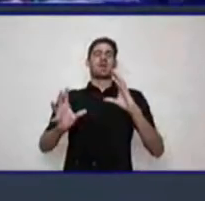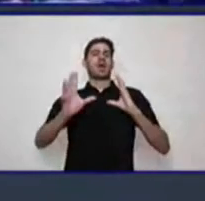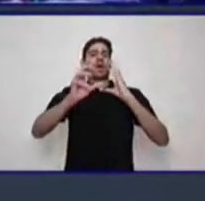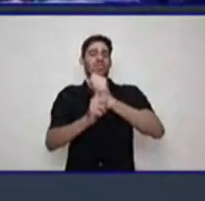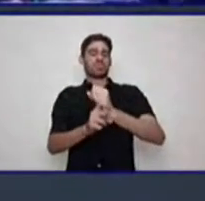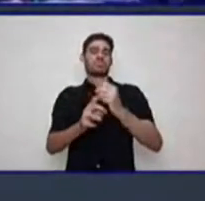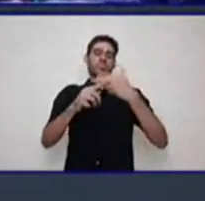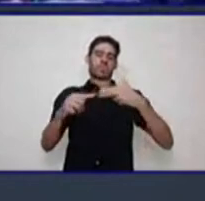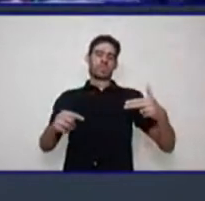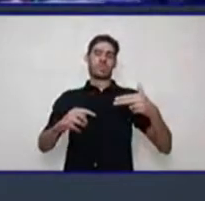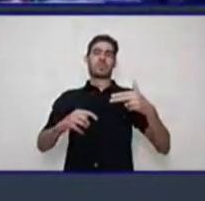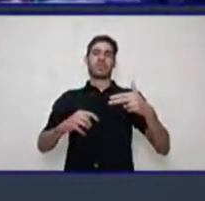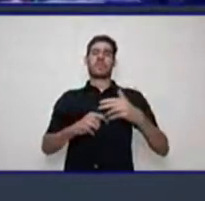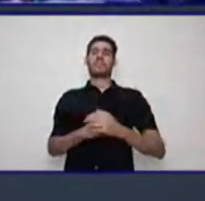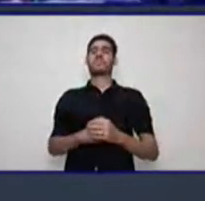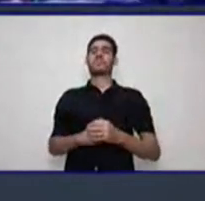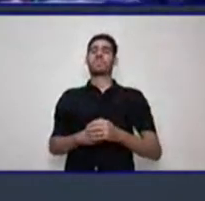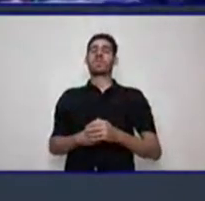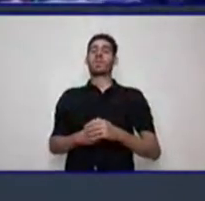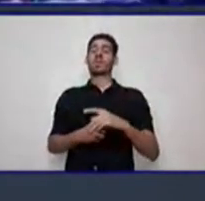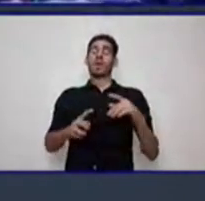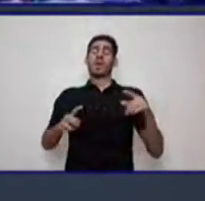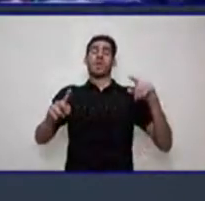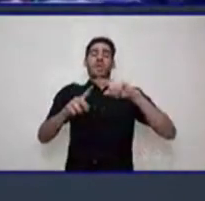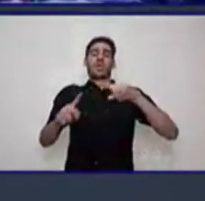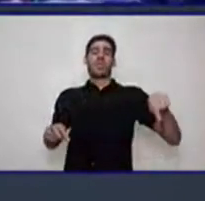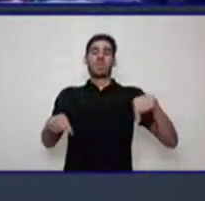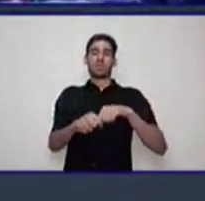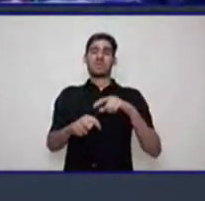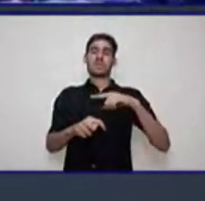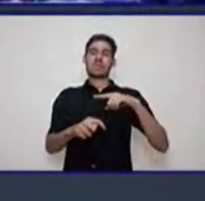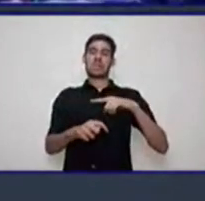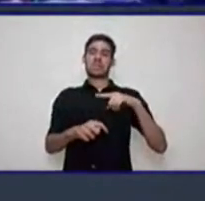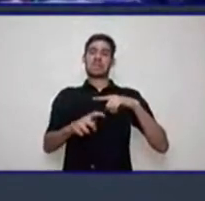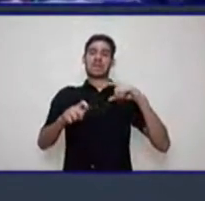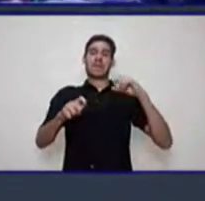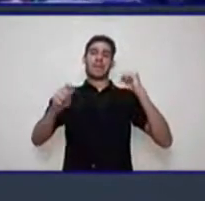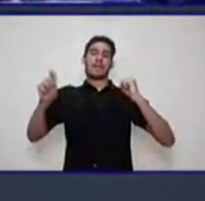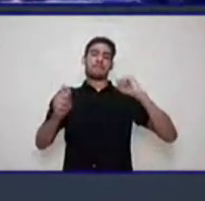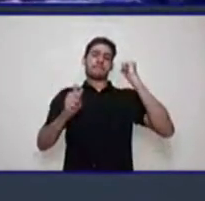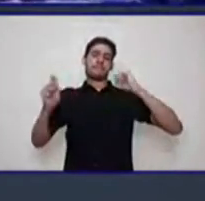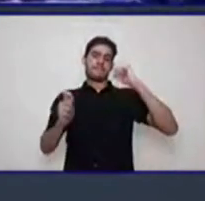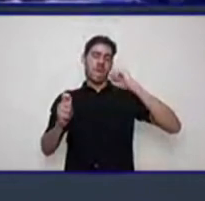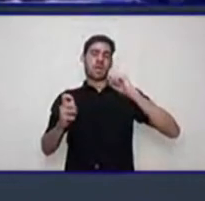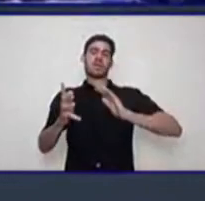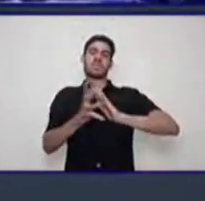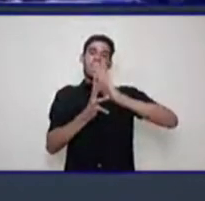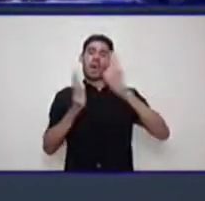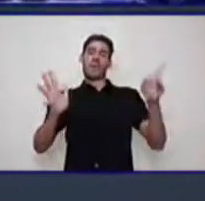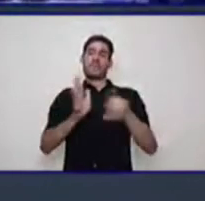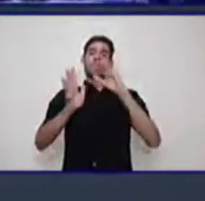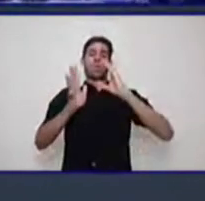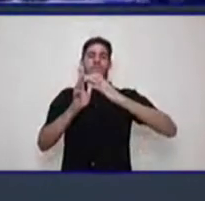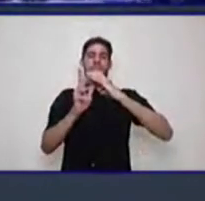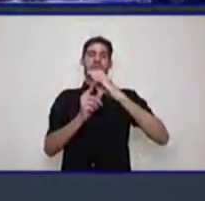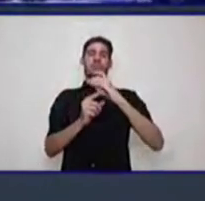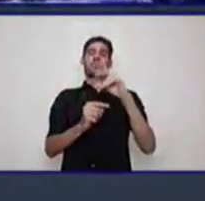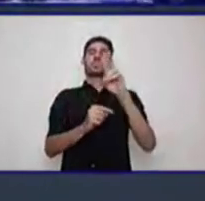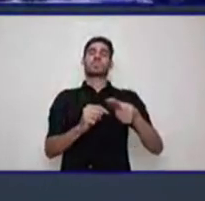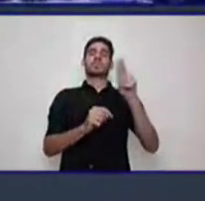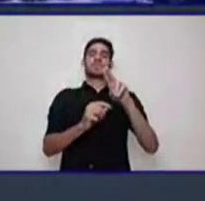qual há um galpão e tem as máquinas gráficas do partido, no qual a gente utilizou